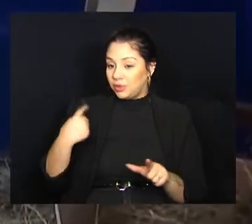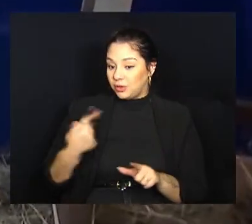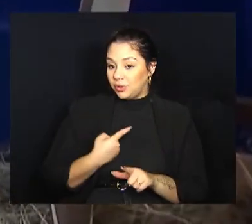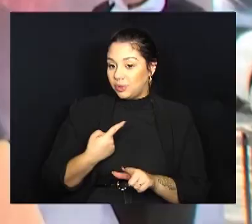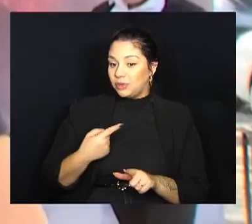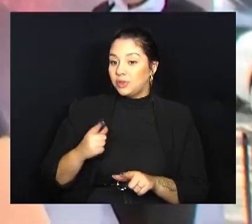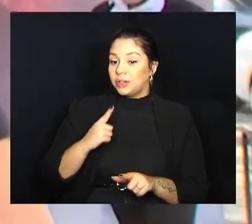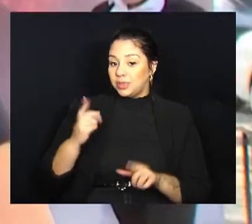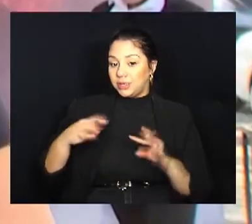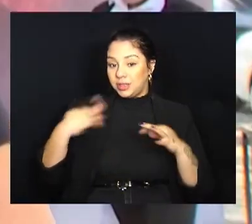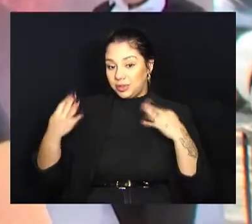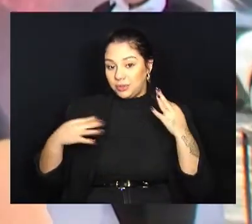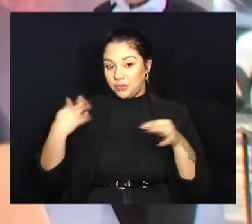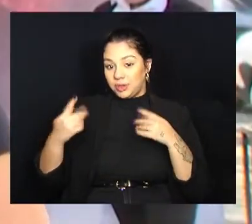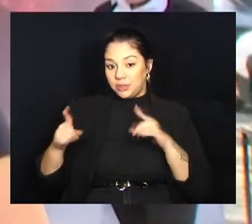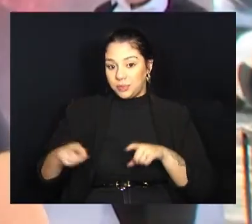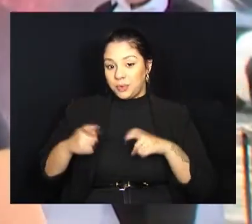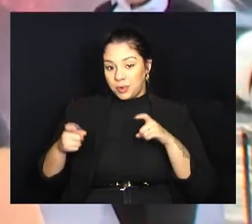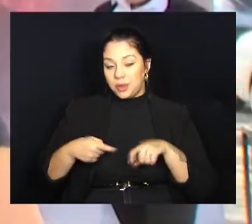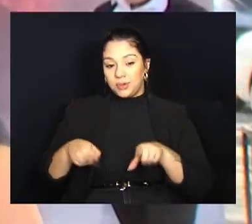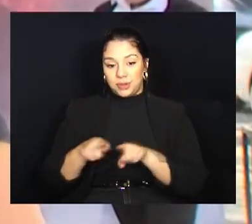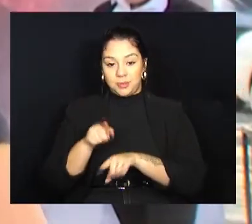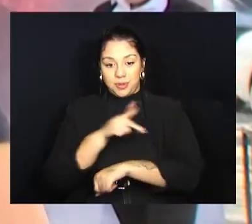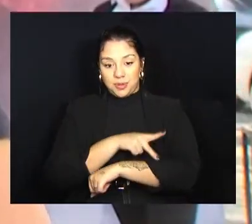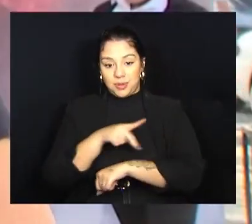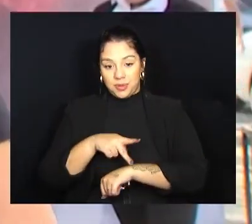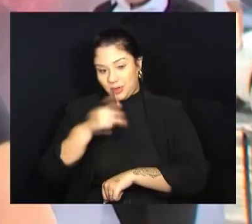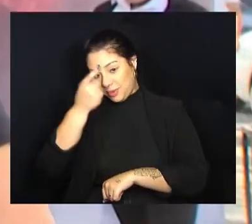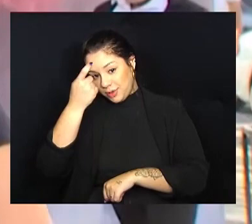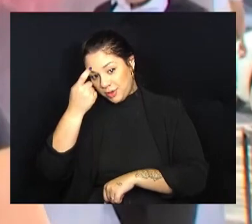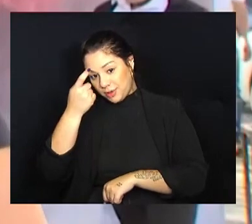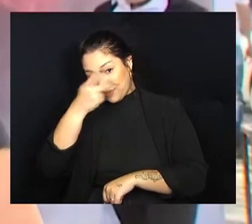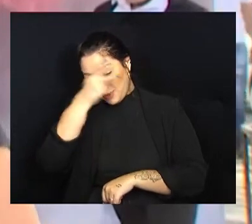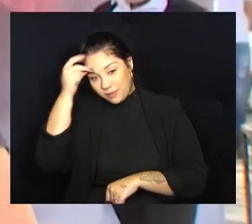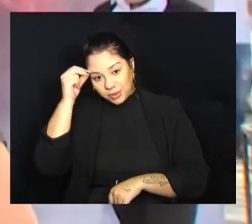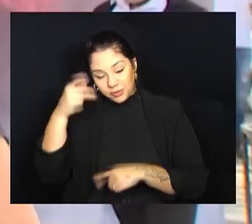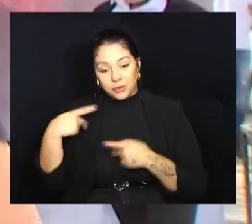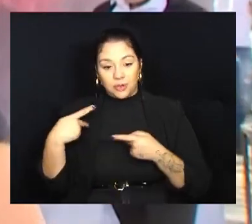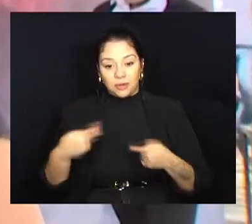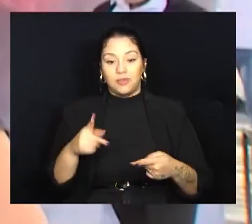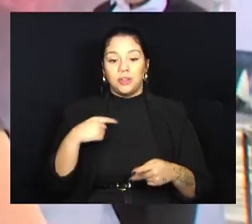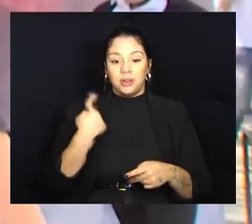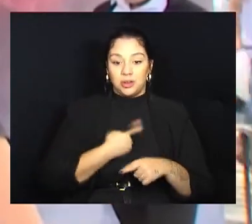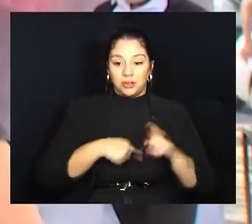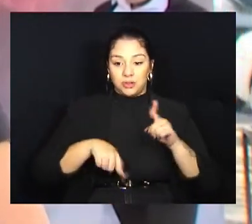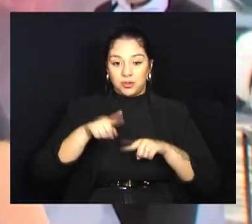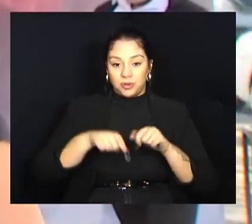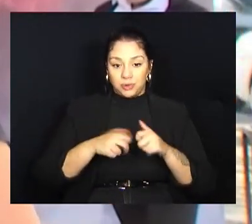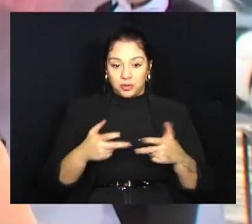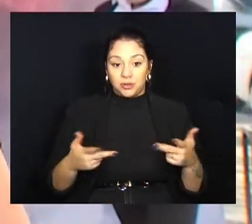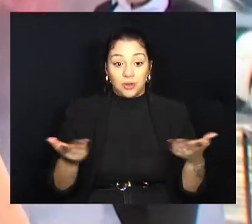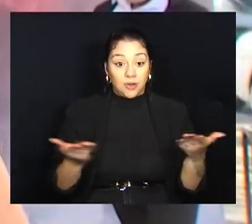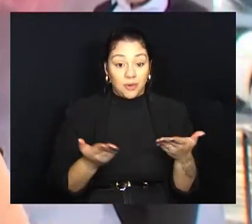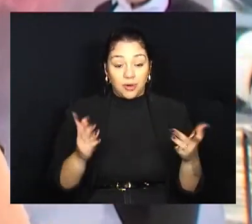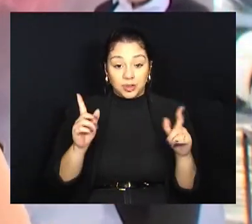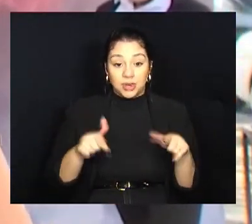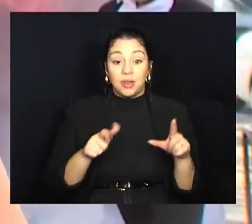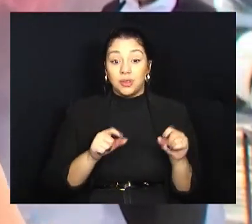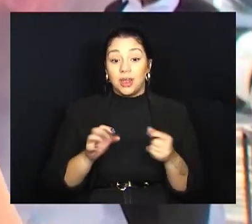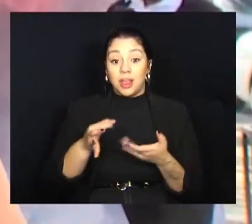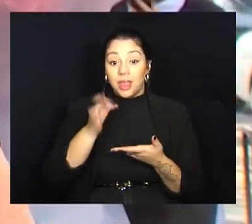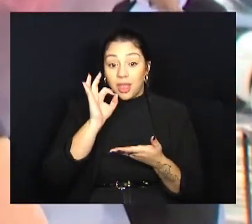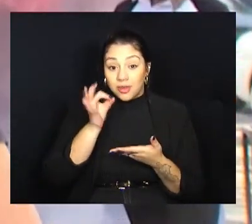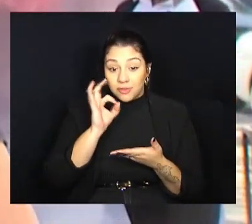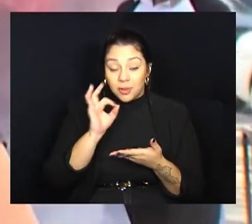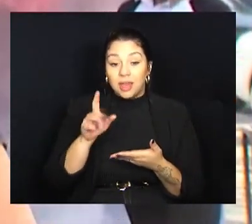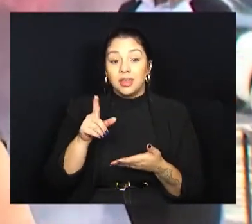turismo rural e pedagógico. Então a prefeitura convidou a gente para vir aqui na feira e a gente trouxe um pouco dos nossos produtos. A atração de hoje é o café. A gente